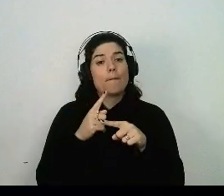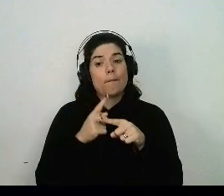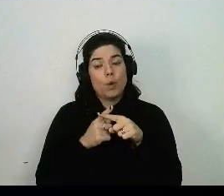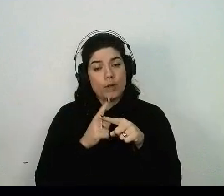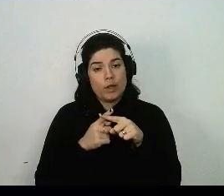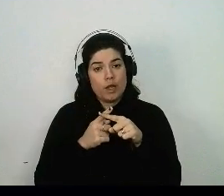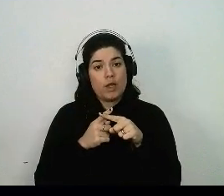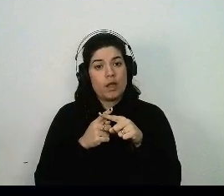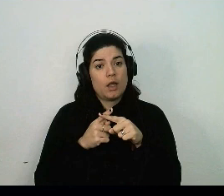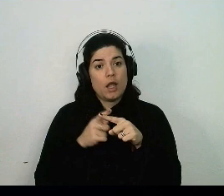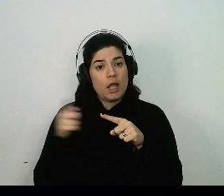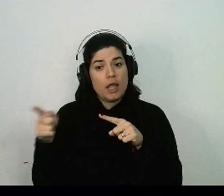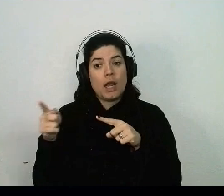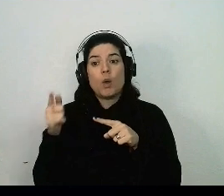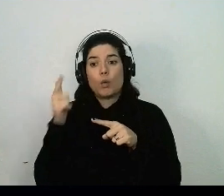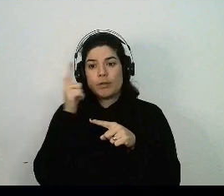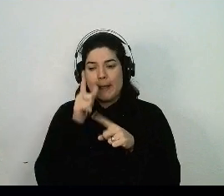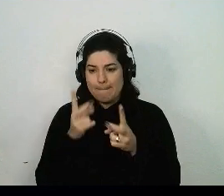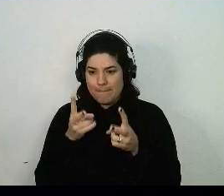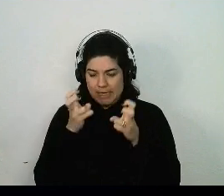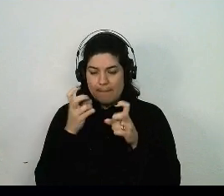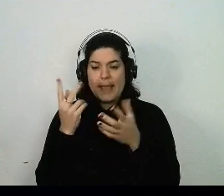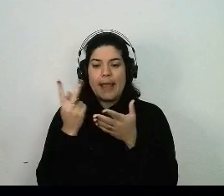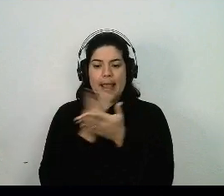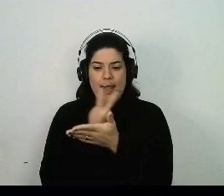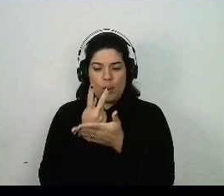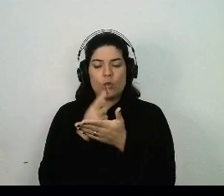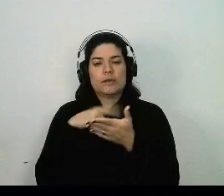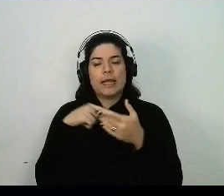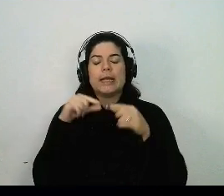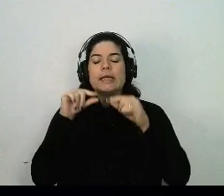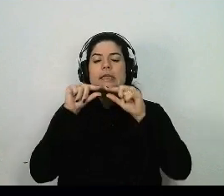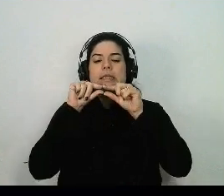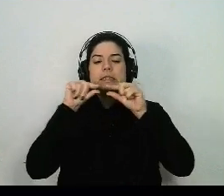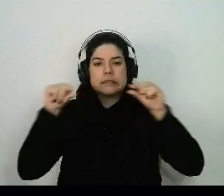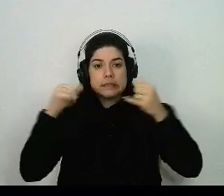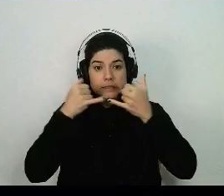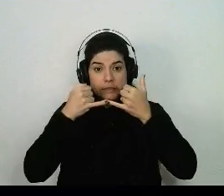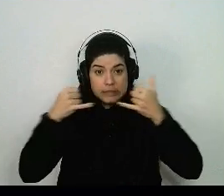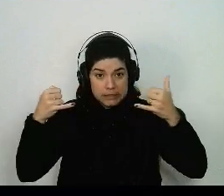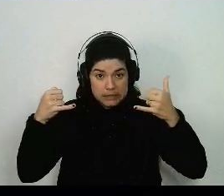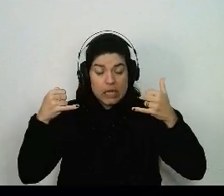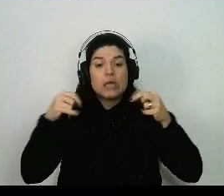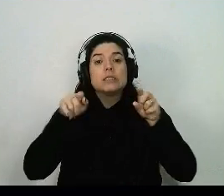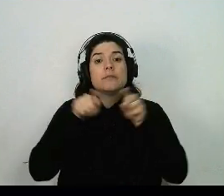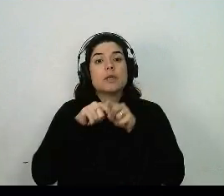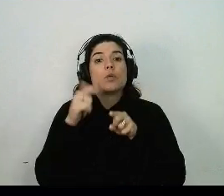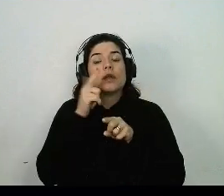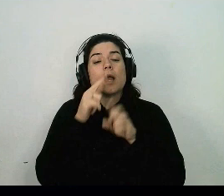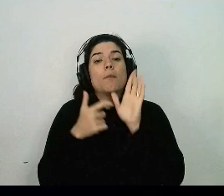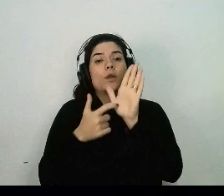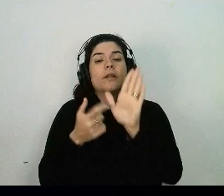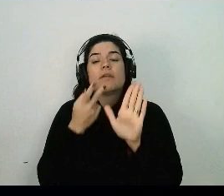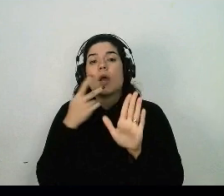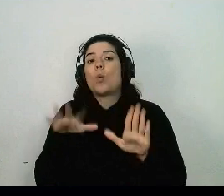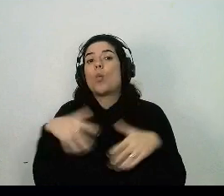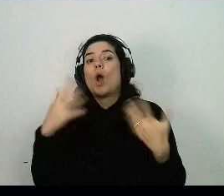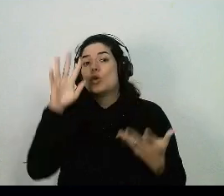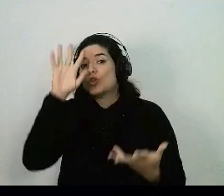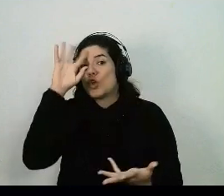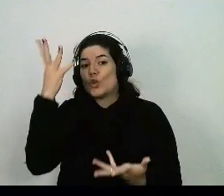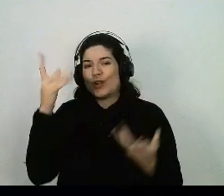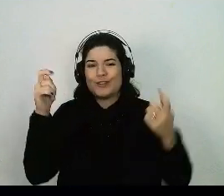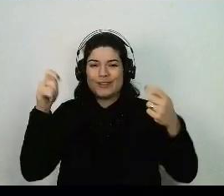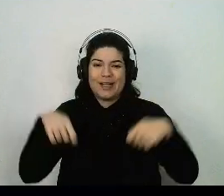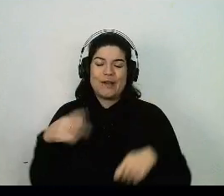não só conseguiu identificar que o erro estava ali naquela linha, como ela também conseguiu dizer qual que era a solução para isso. Dizendo ali, eu